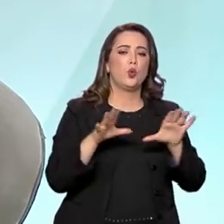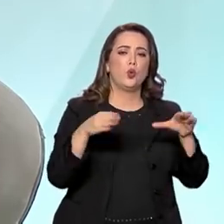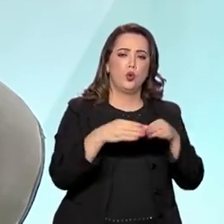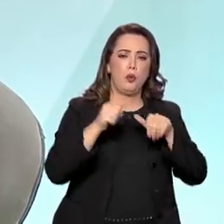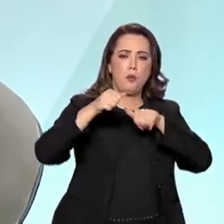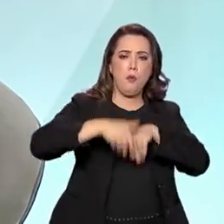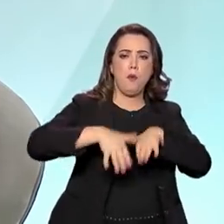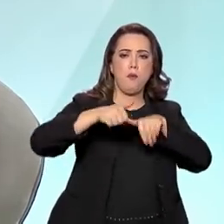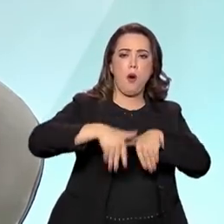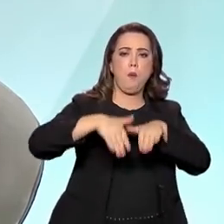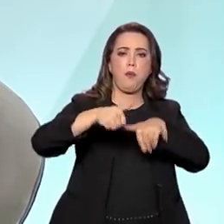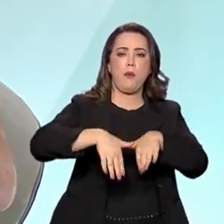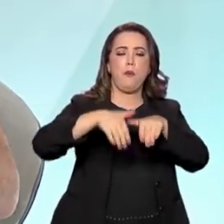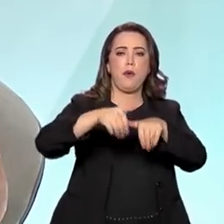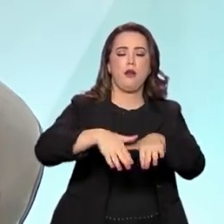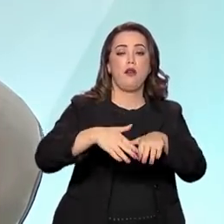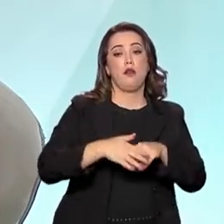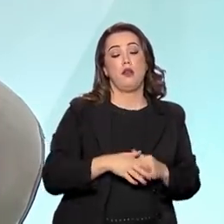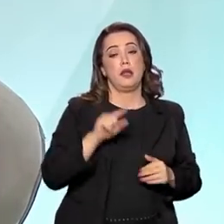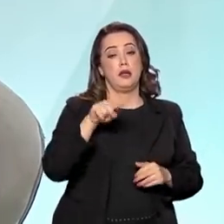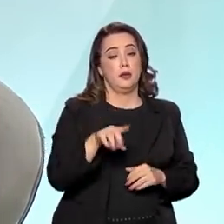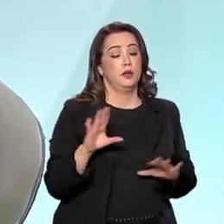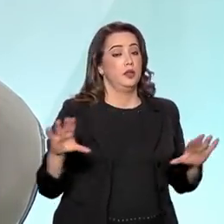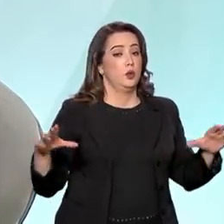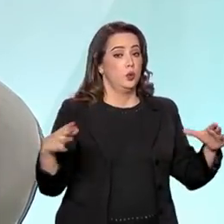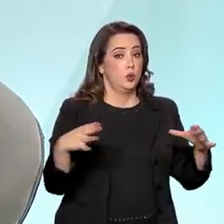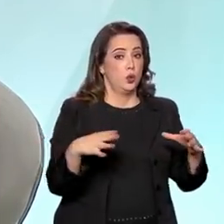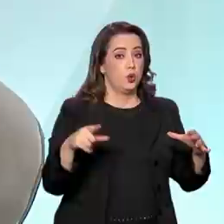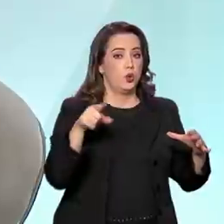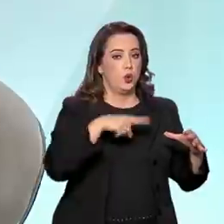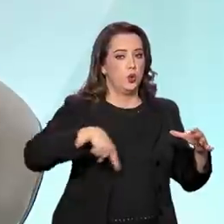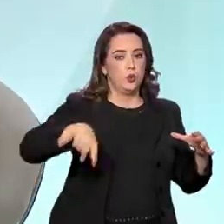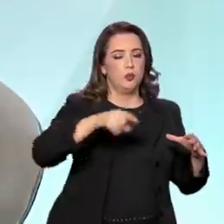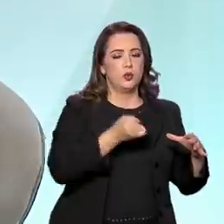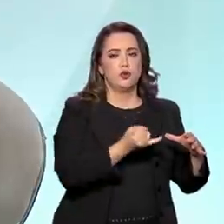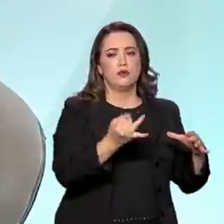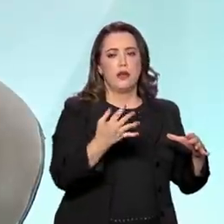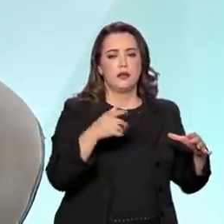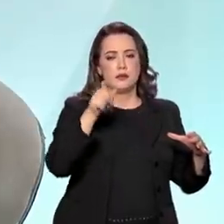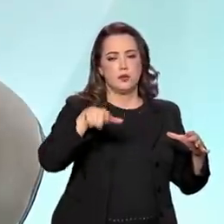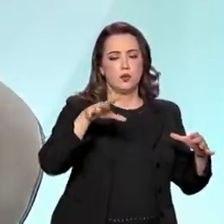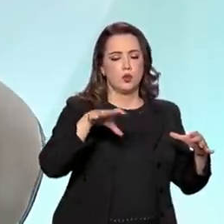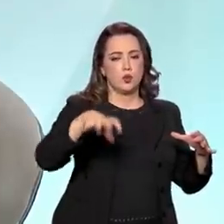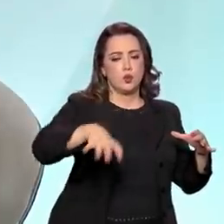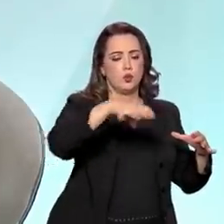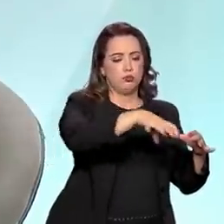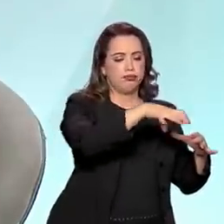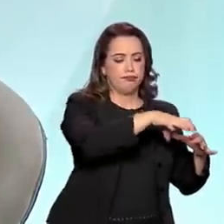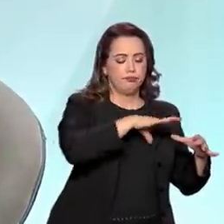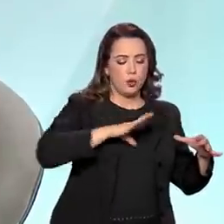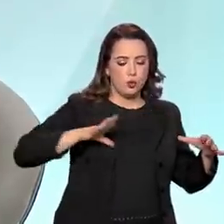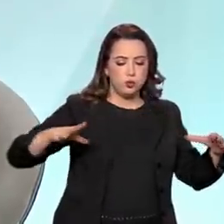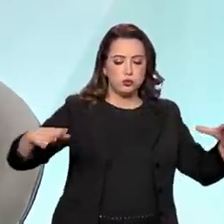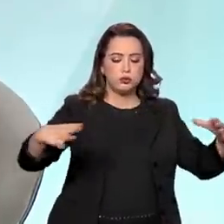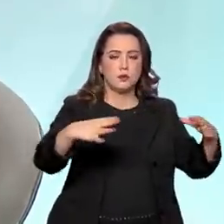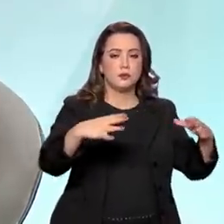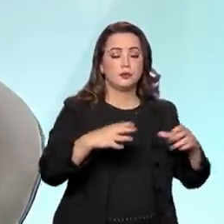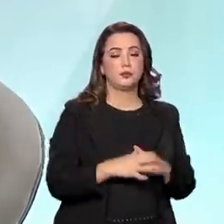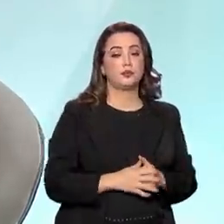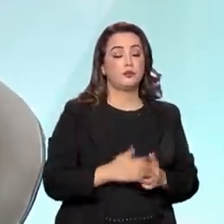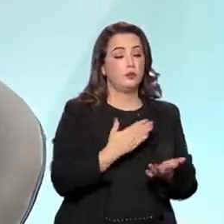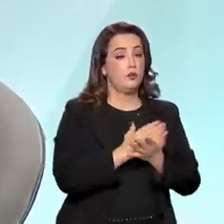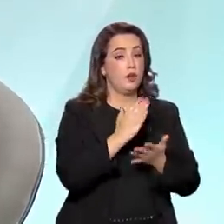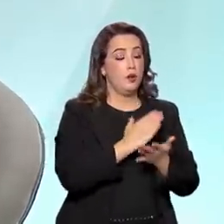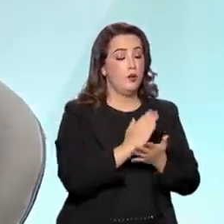Batalhão até às vezes de uma brigada que é um é um conjunto de batalhões Então essa é o ano de instrução que ele tem que começa primeiro